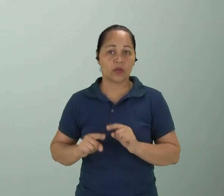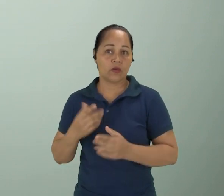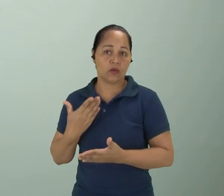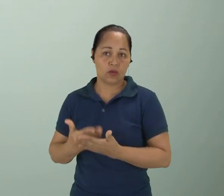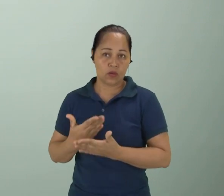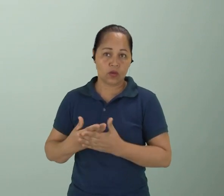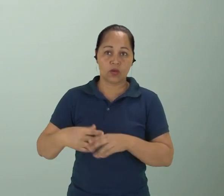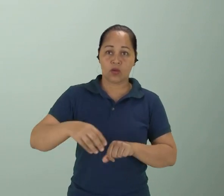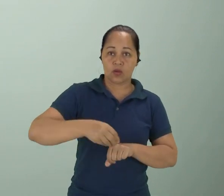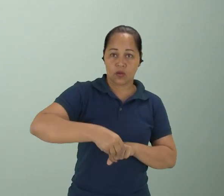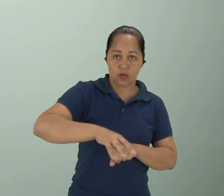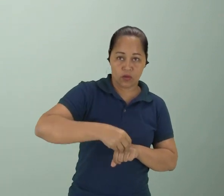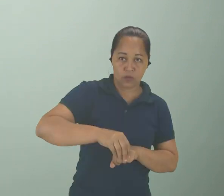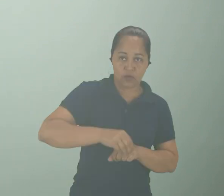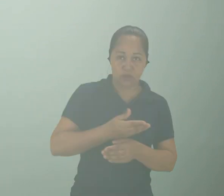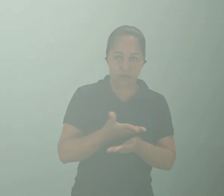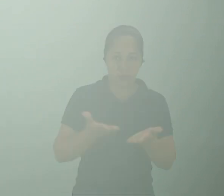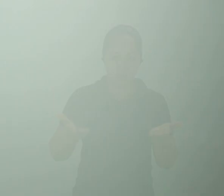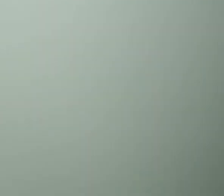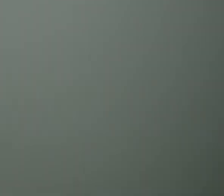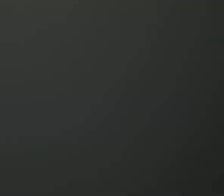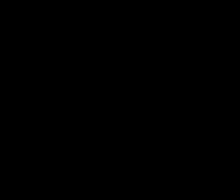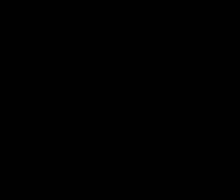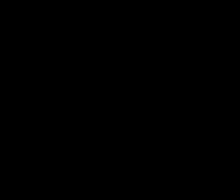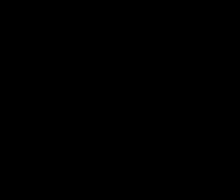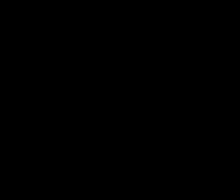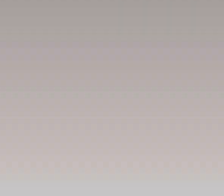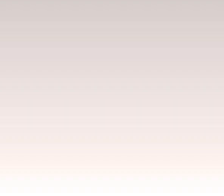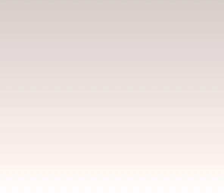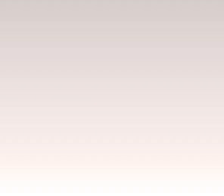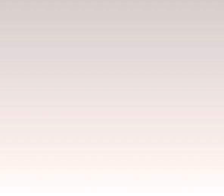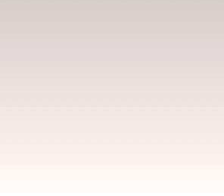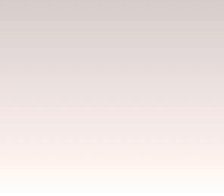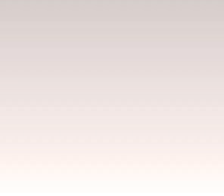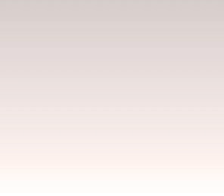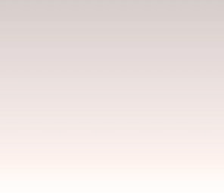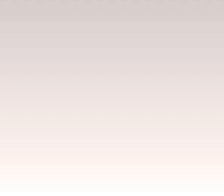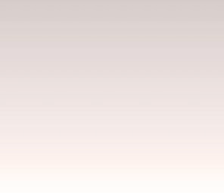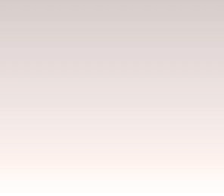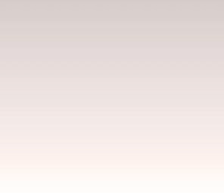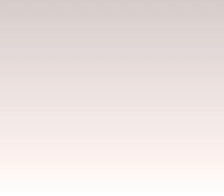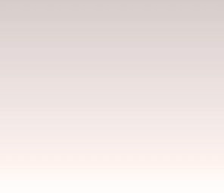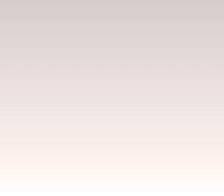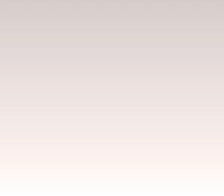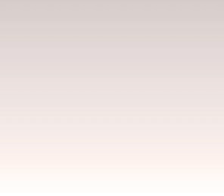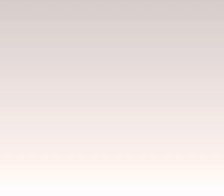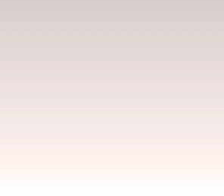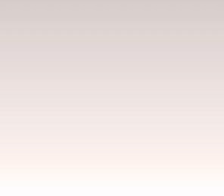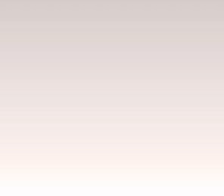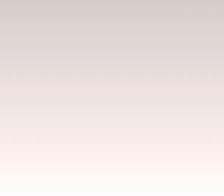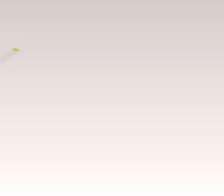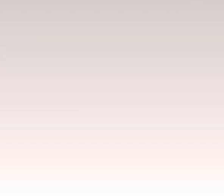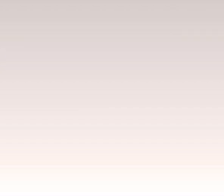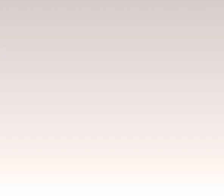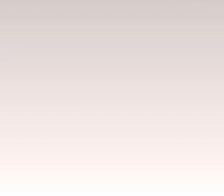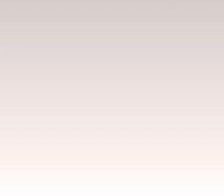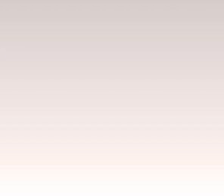entre ainda mais o conhecimento de vocês é e aí